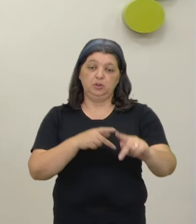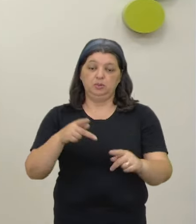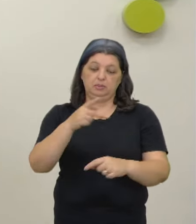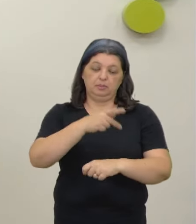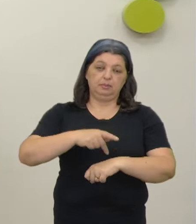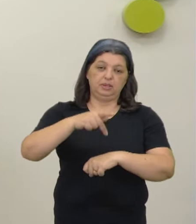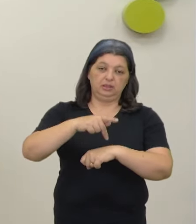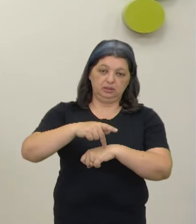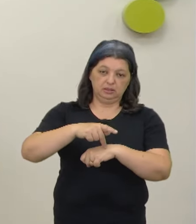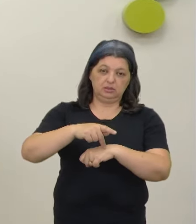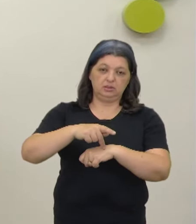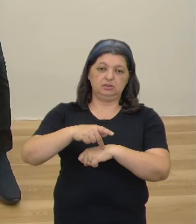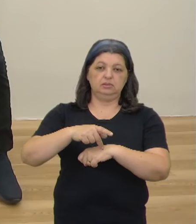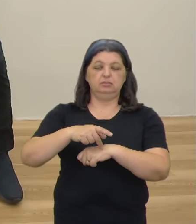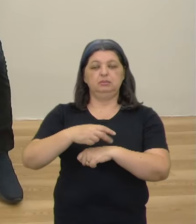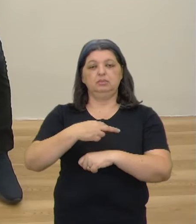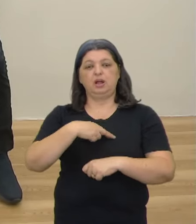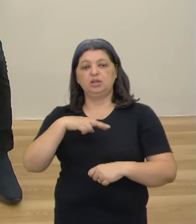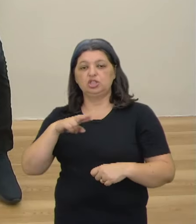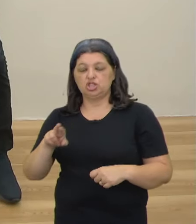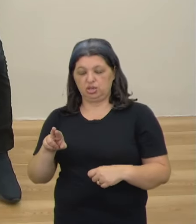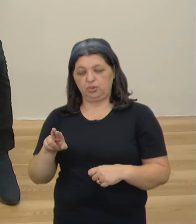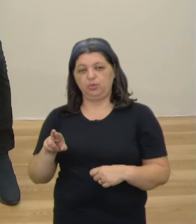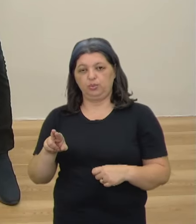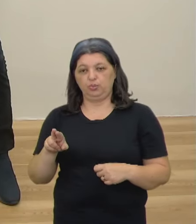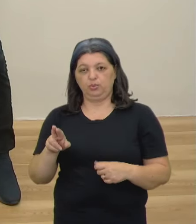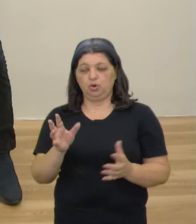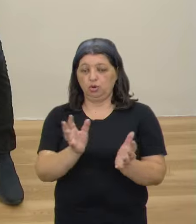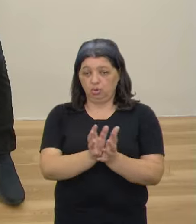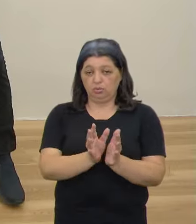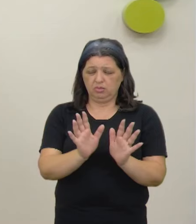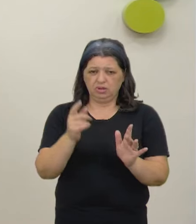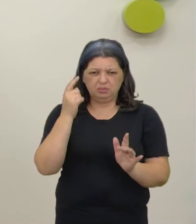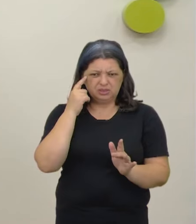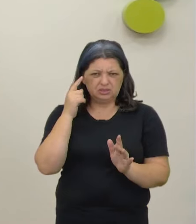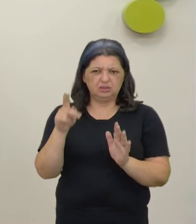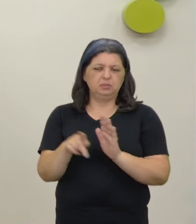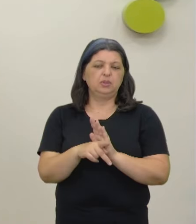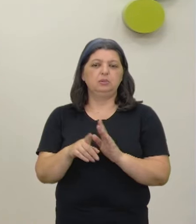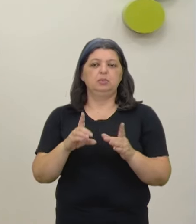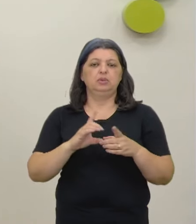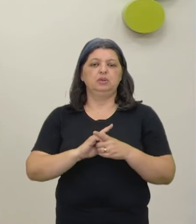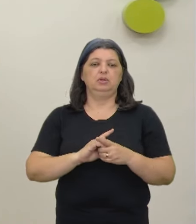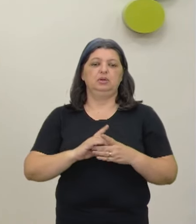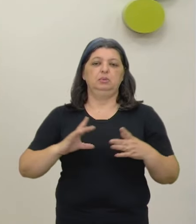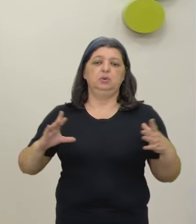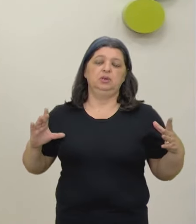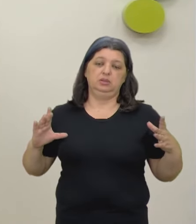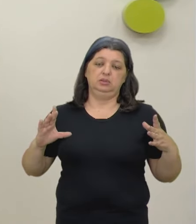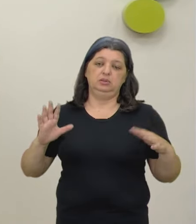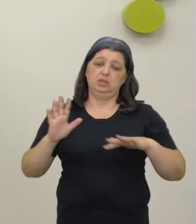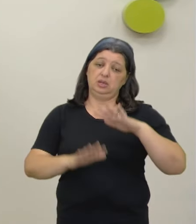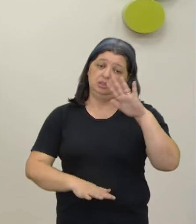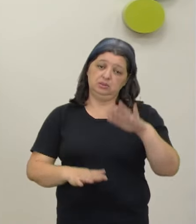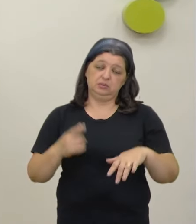país com uma determinada religião e tal, né? Mas pensando na democracia, talvez os valores que sejam os mais...